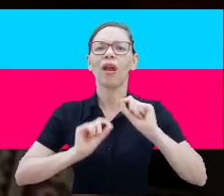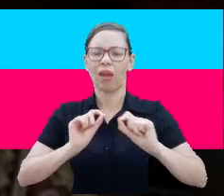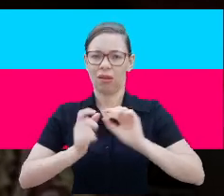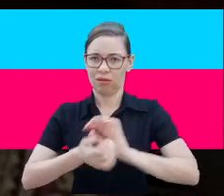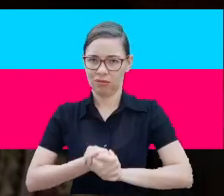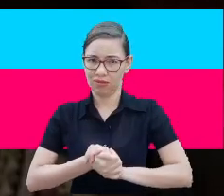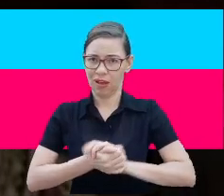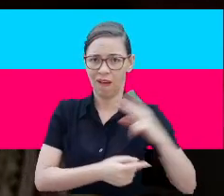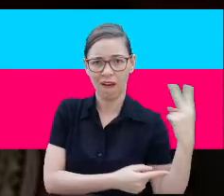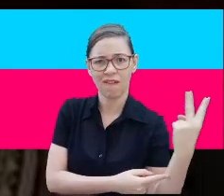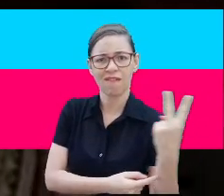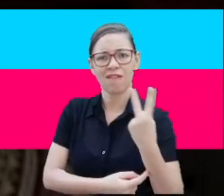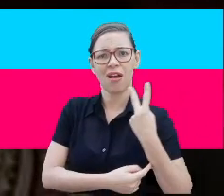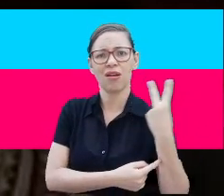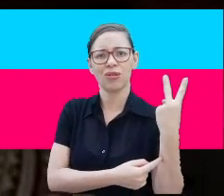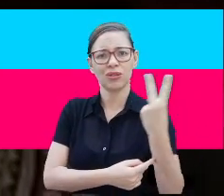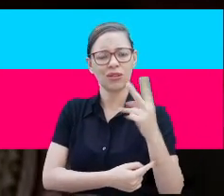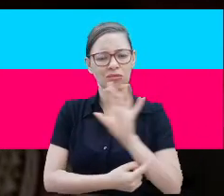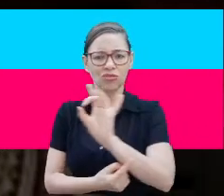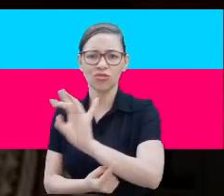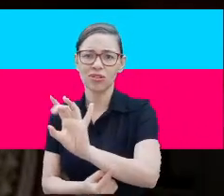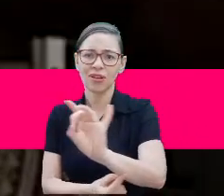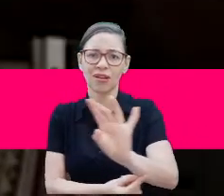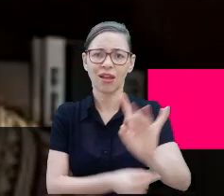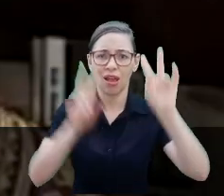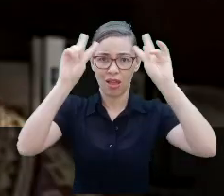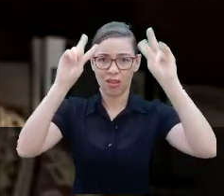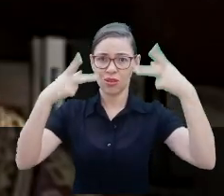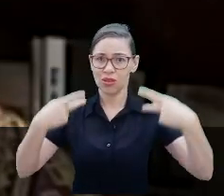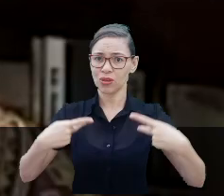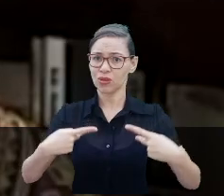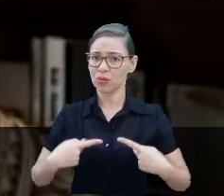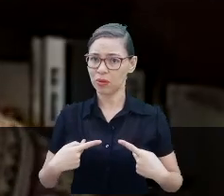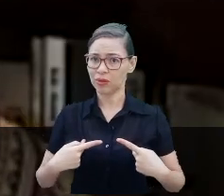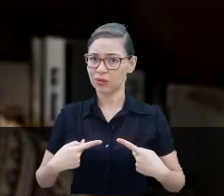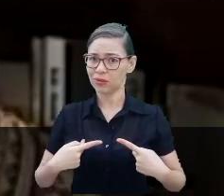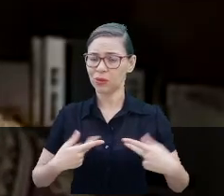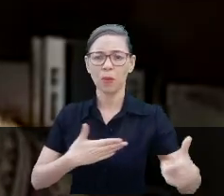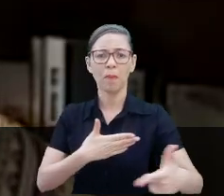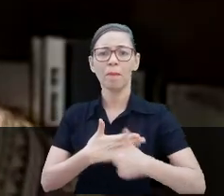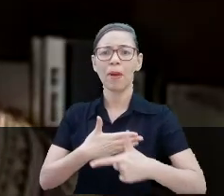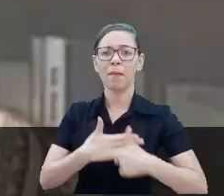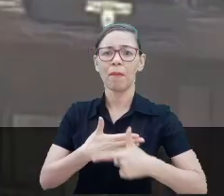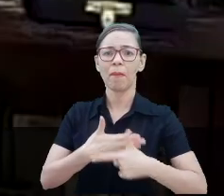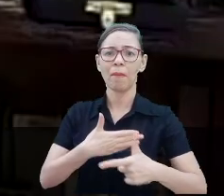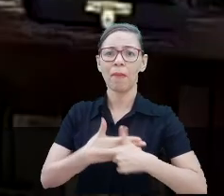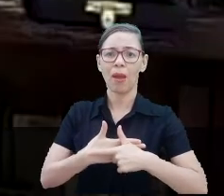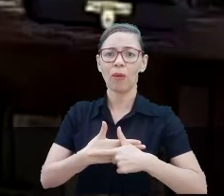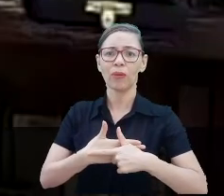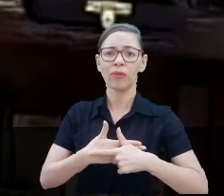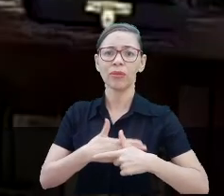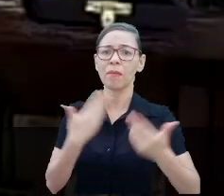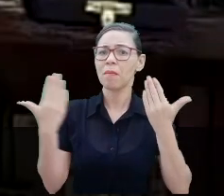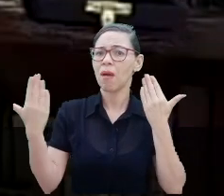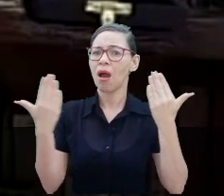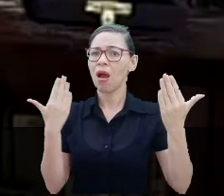inclusão, no combate à marginalização e na valorização dos seres humanos e na sua expressão plena, ela tem um